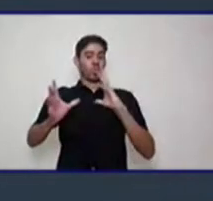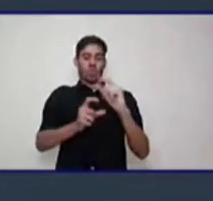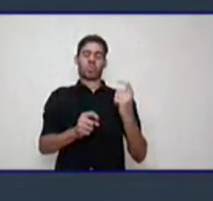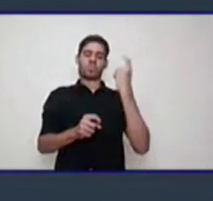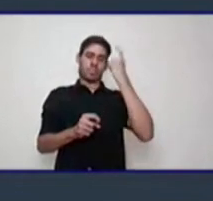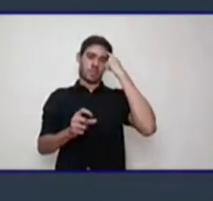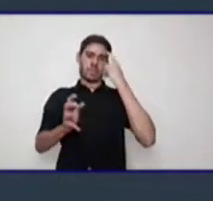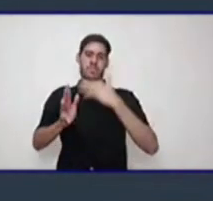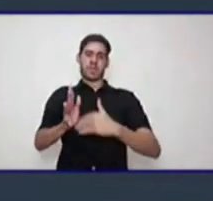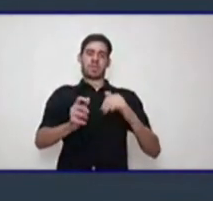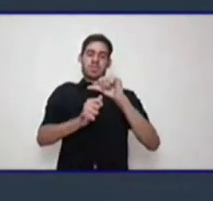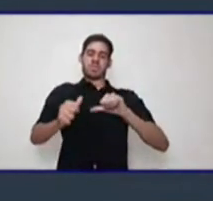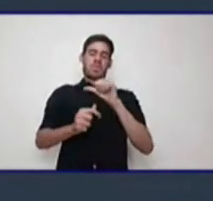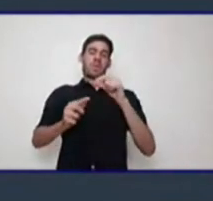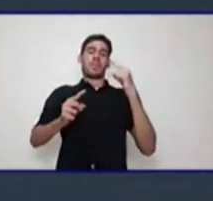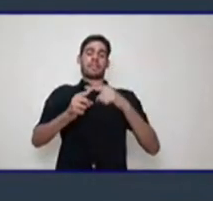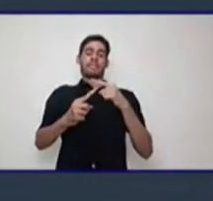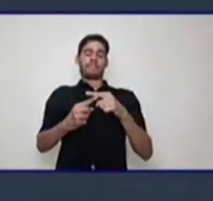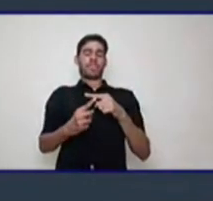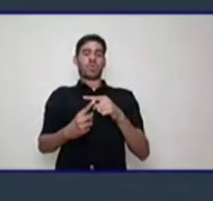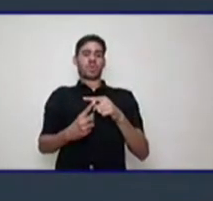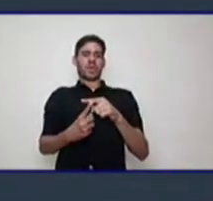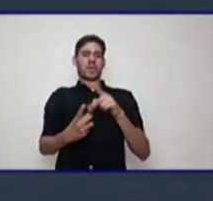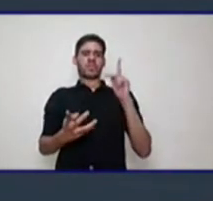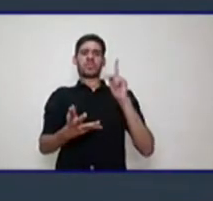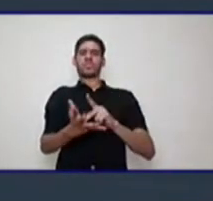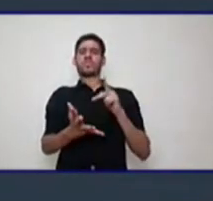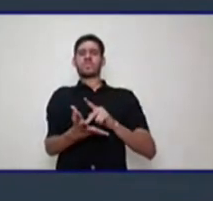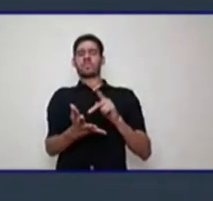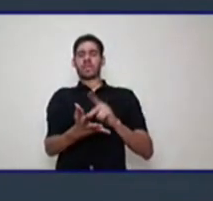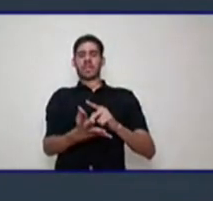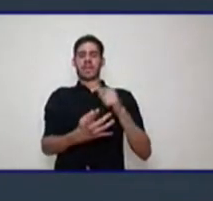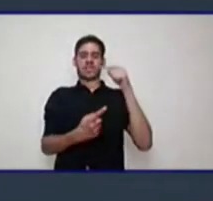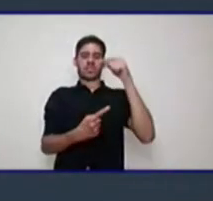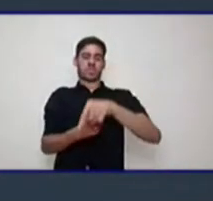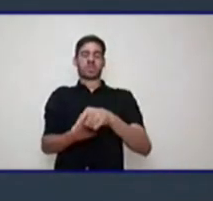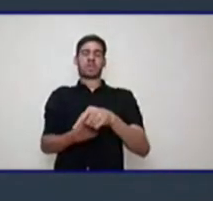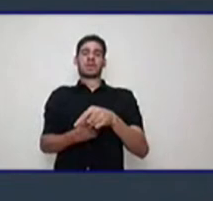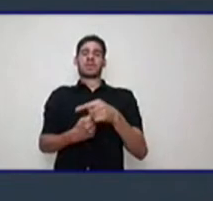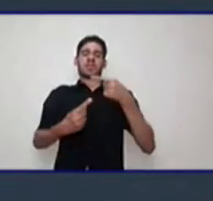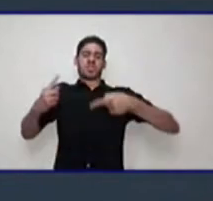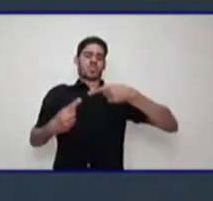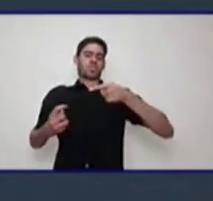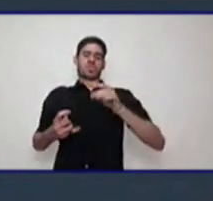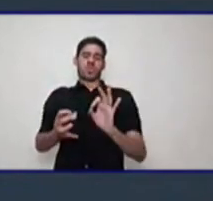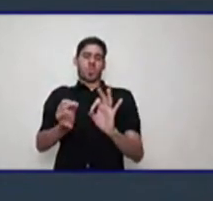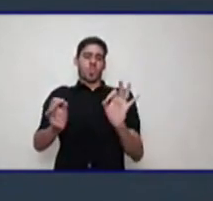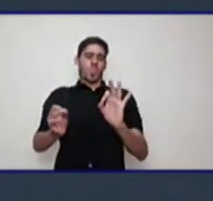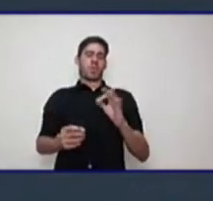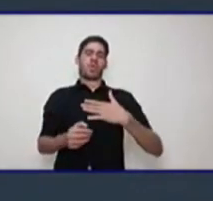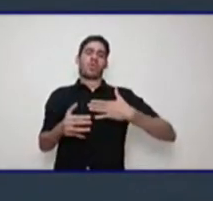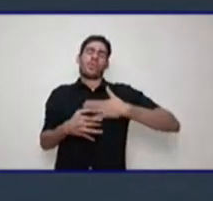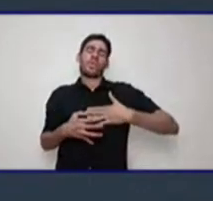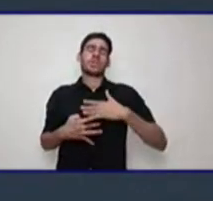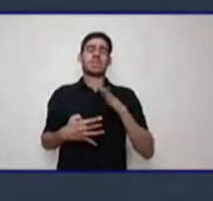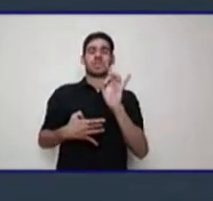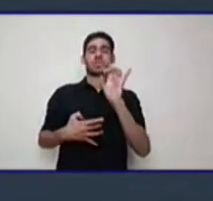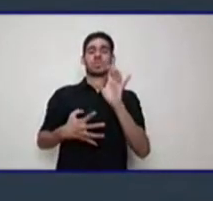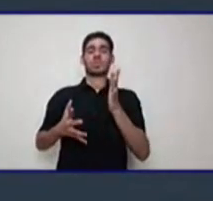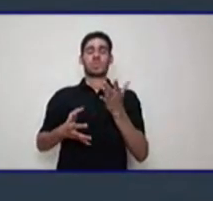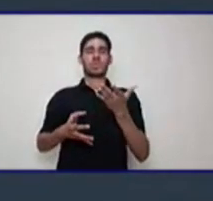O que acontece efetivamente, e aqui não há discussão, Eu também gostaria apenas